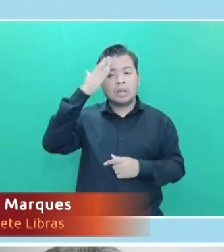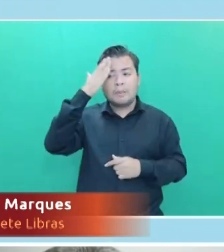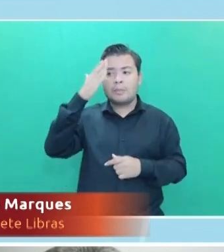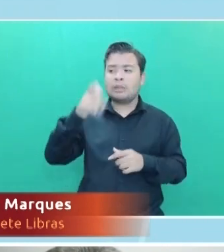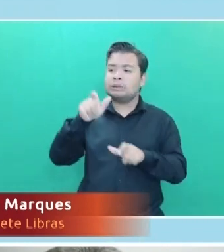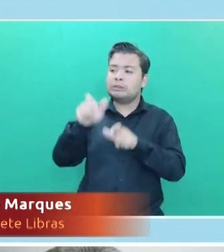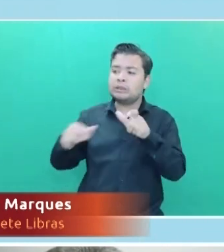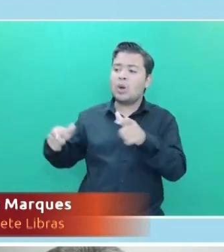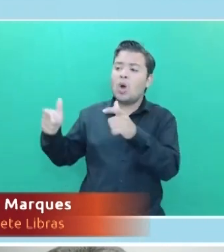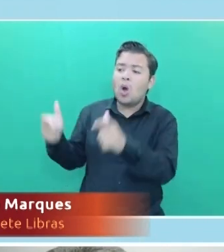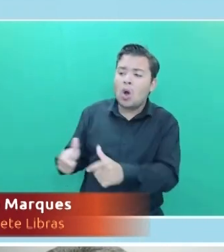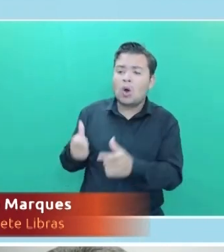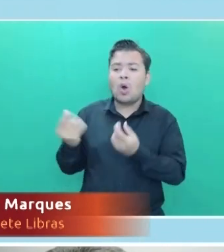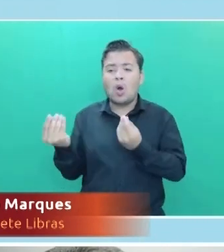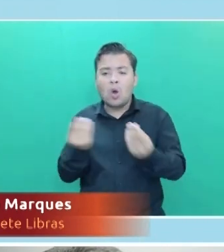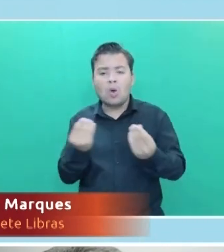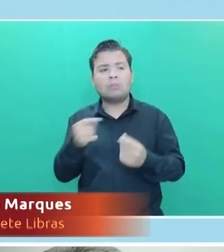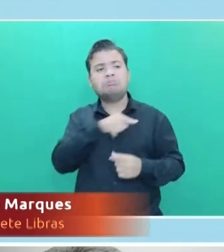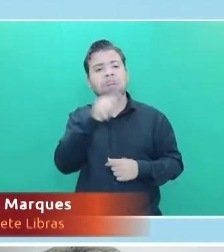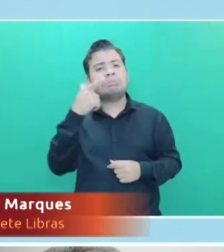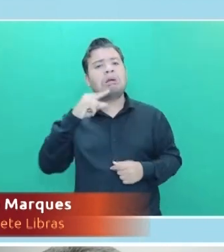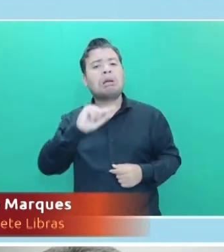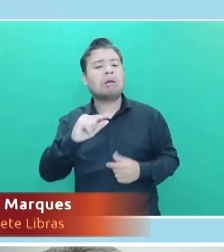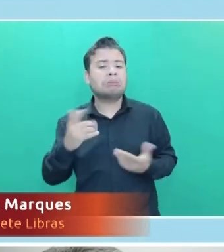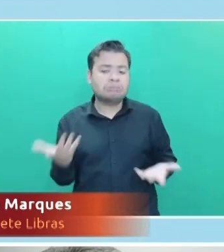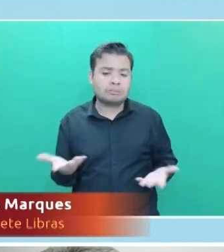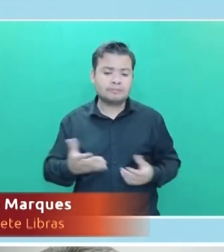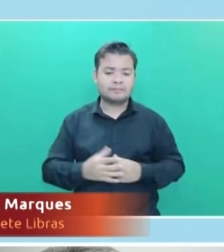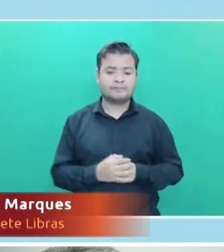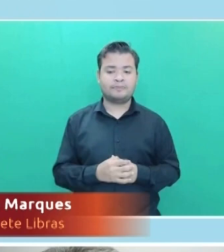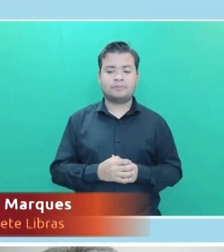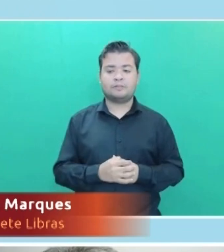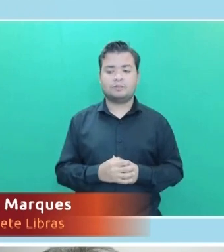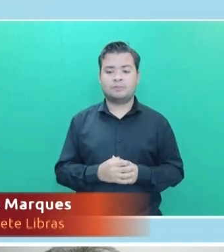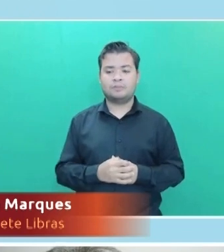quem são os indígenas no Brasil.